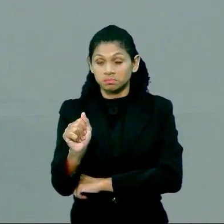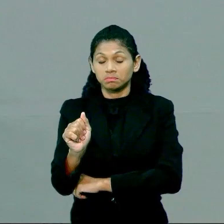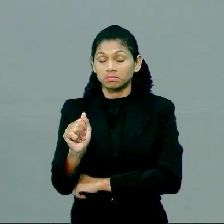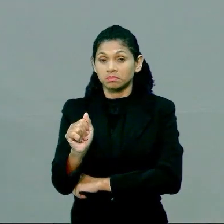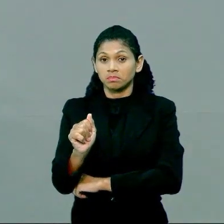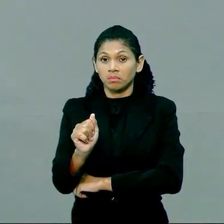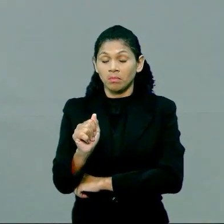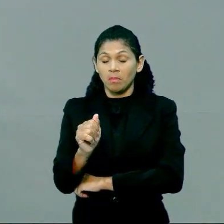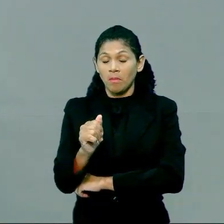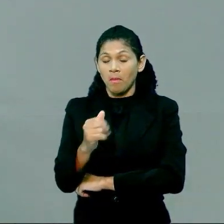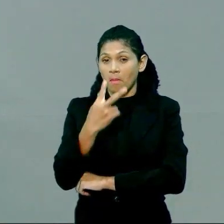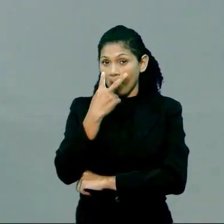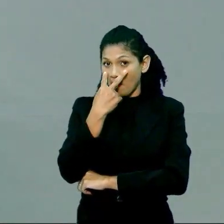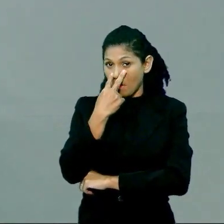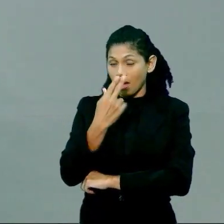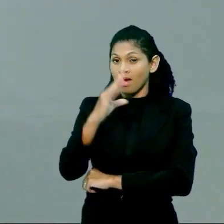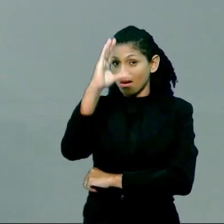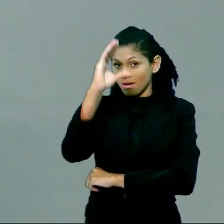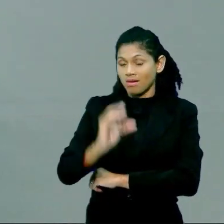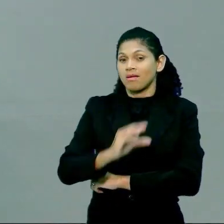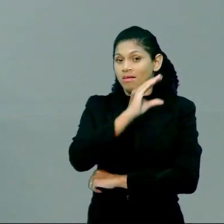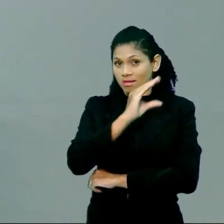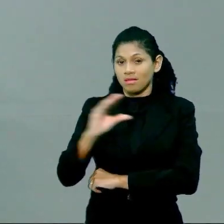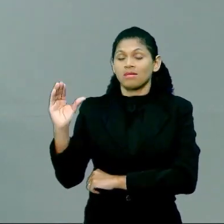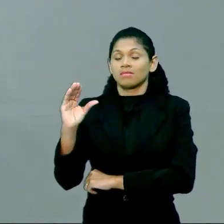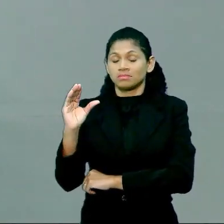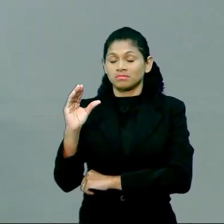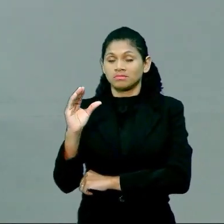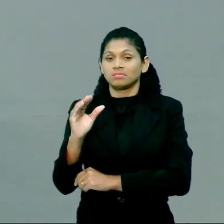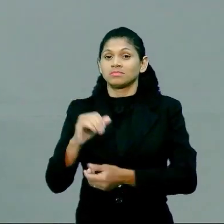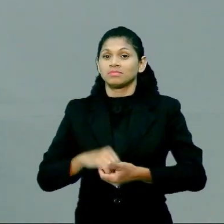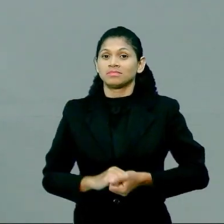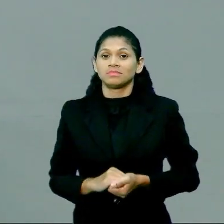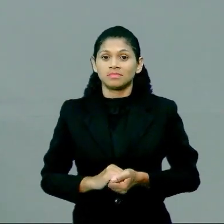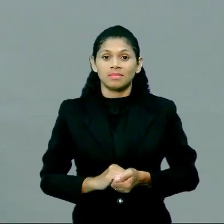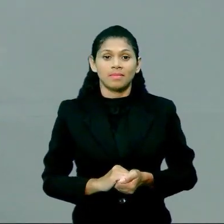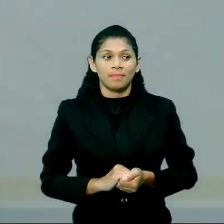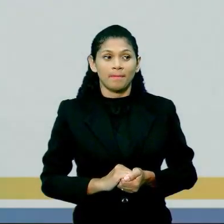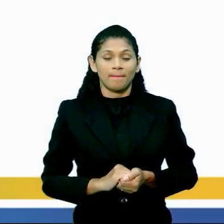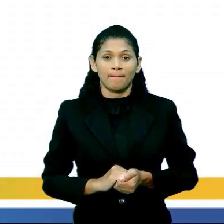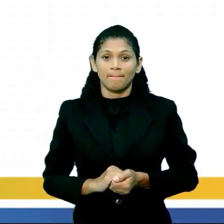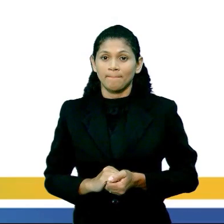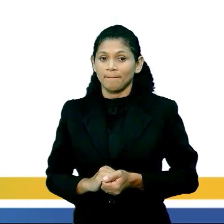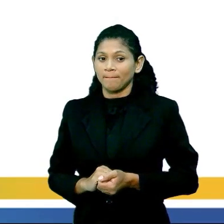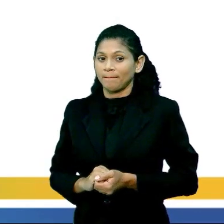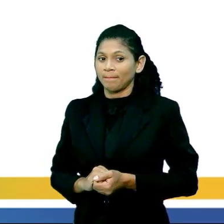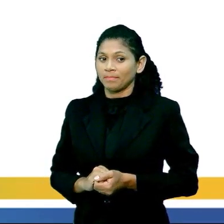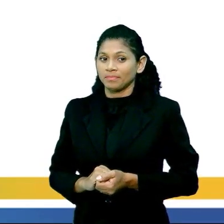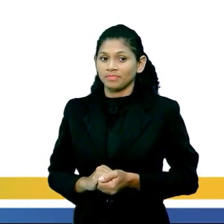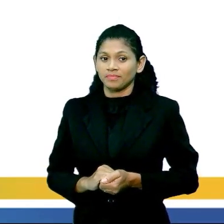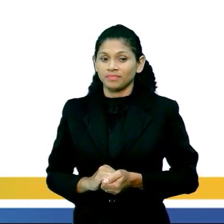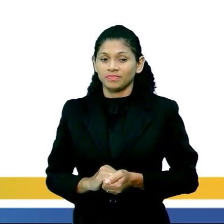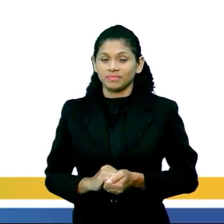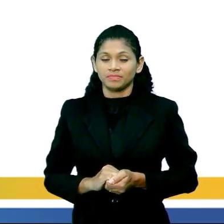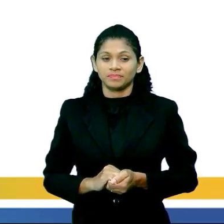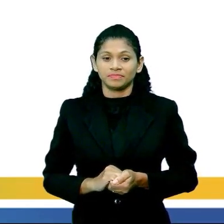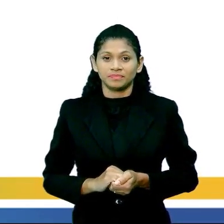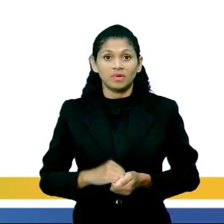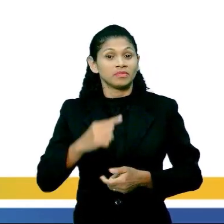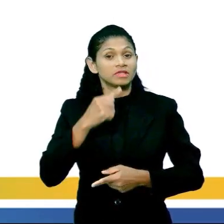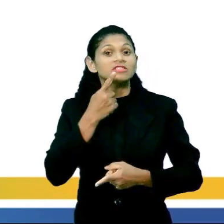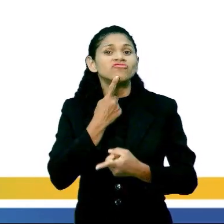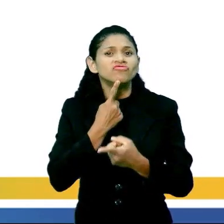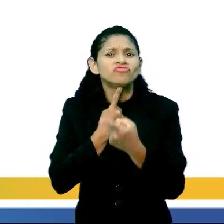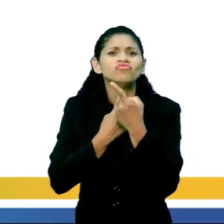redimir. Não tem nada a ver aqui, não fala de perdão, fala de vontade, né? Fala de sede de